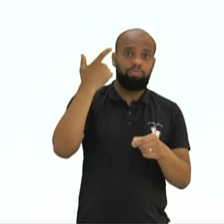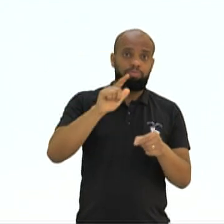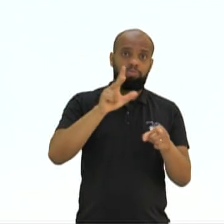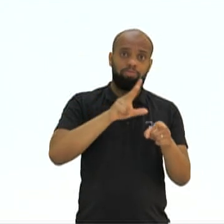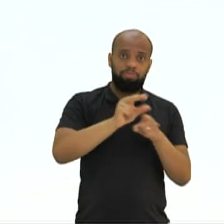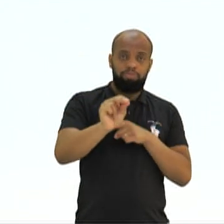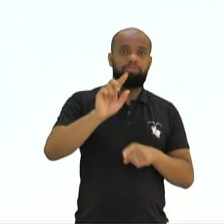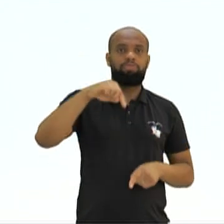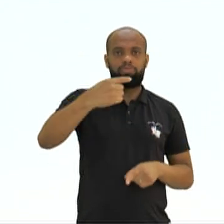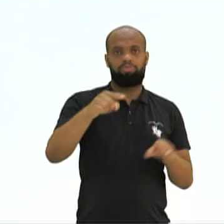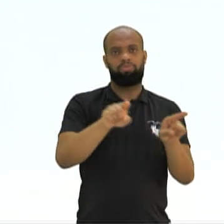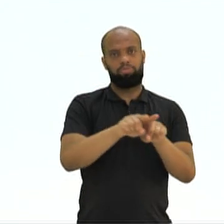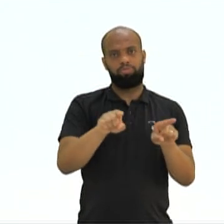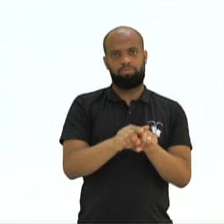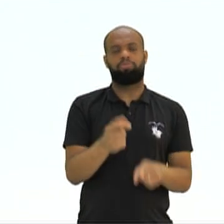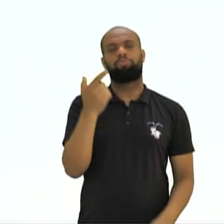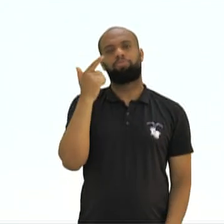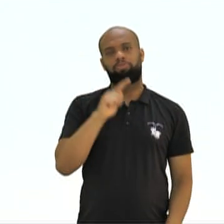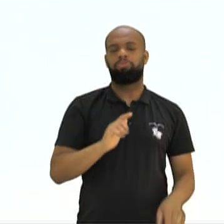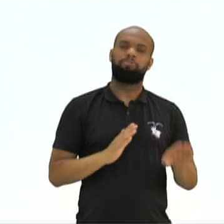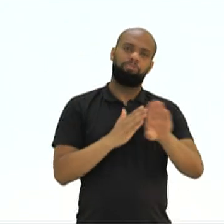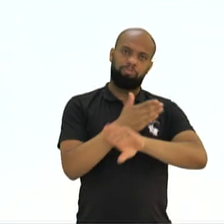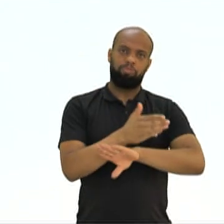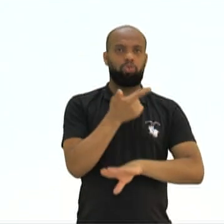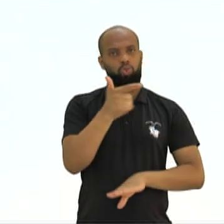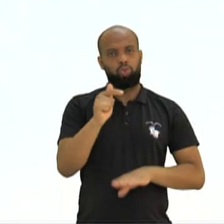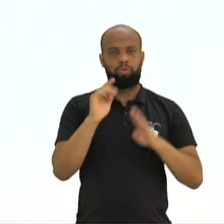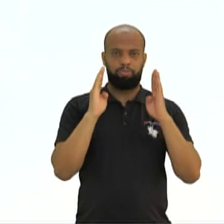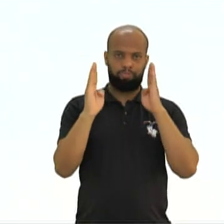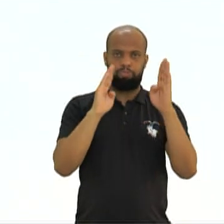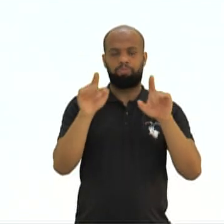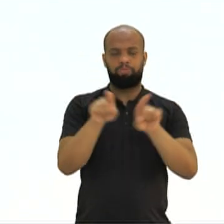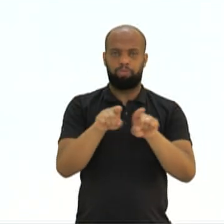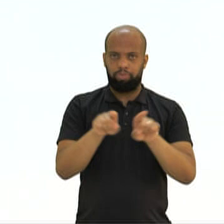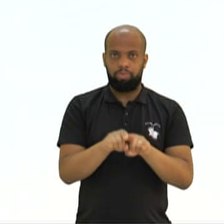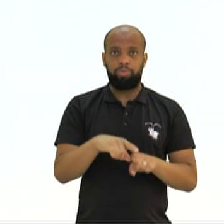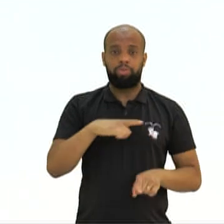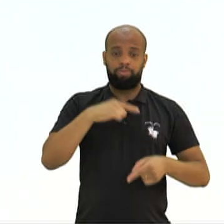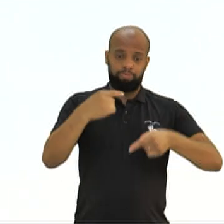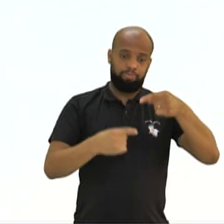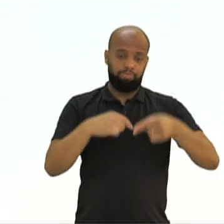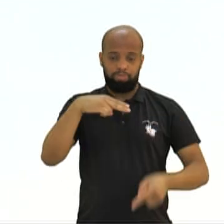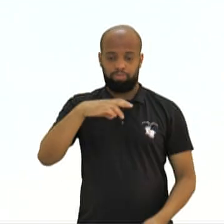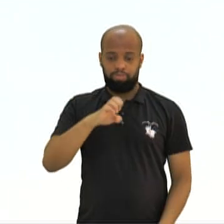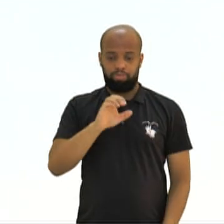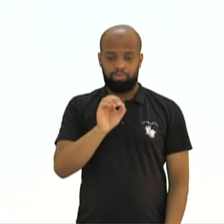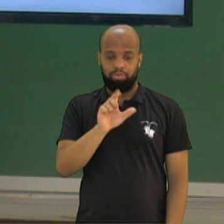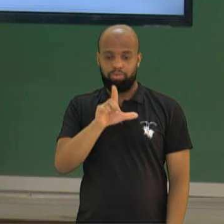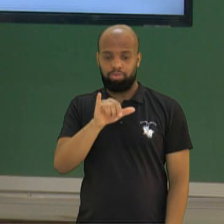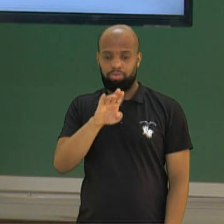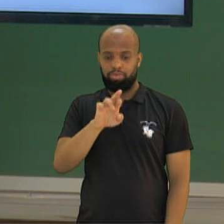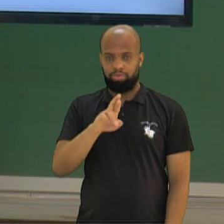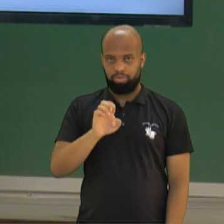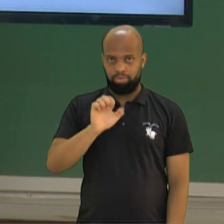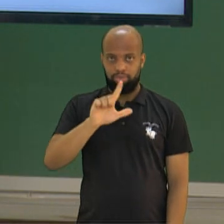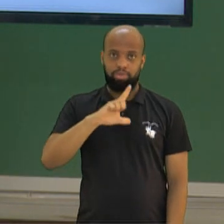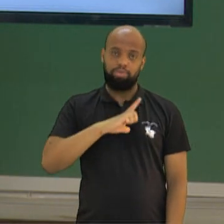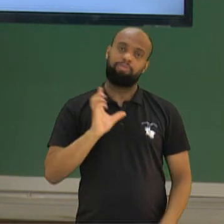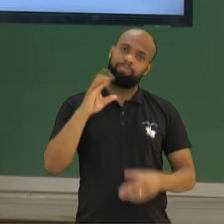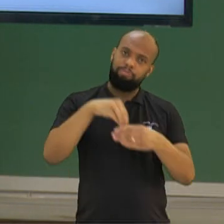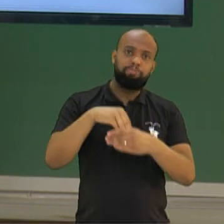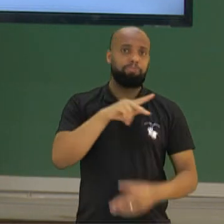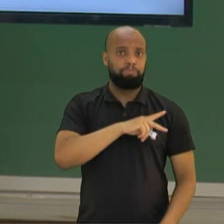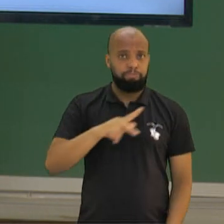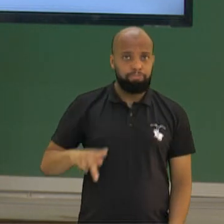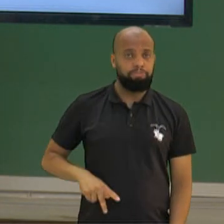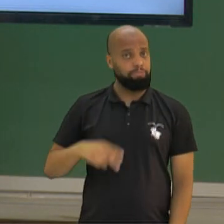ter um processo de reeleição do Fernando Henrique Cardoso. A política neoliberal presente aí, né, na política do presidente, então nós